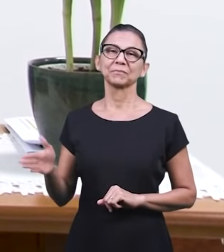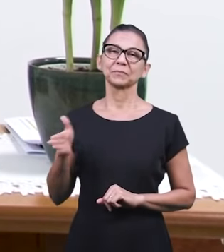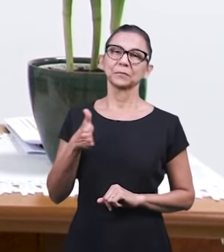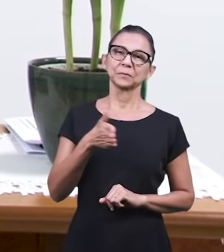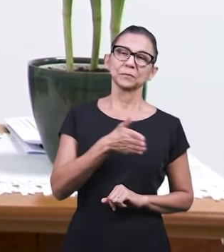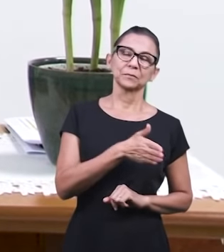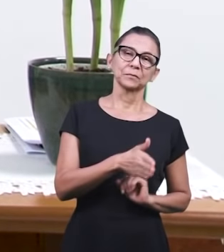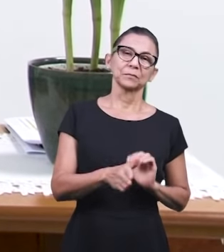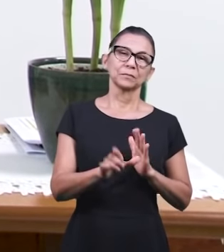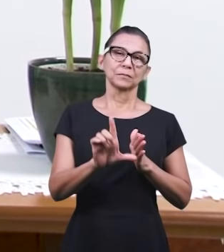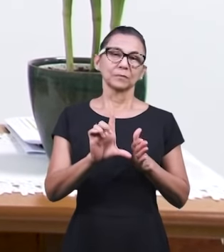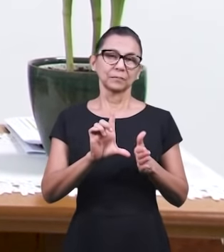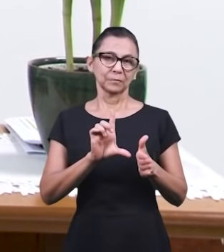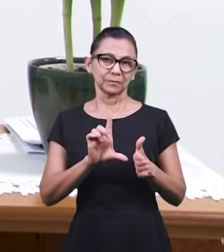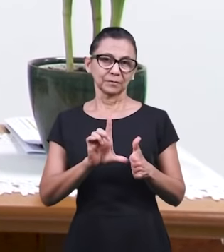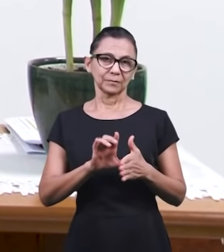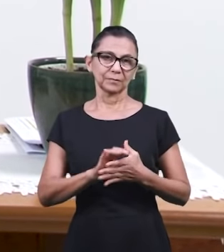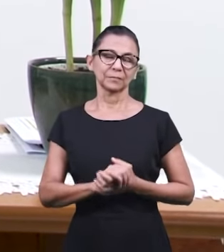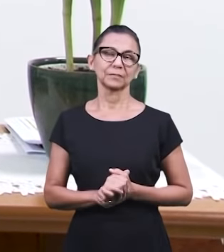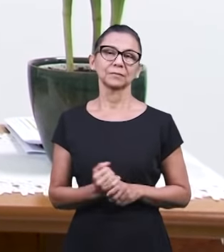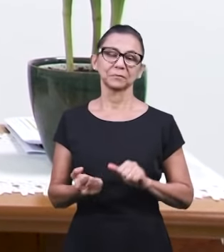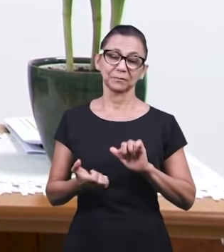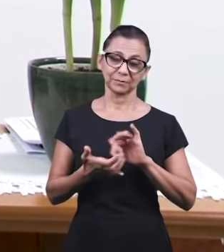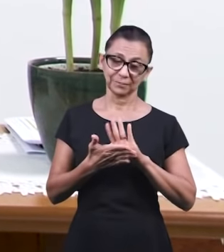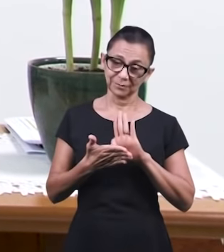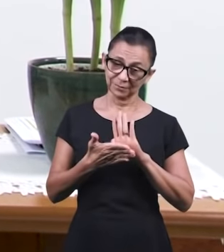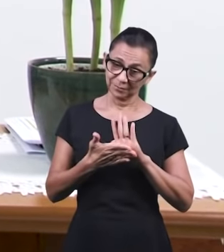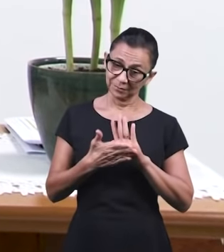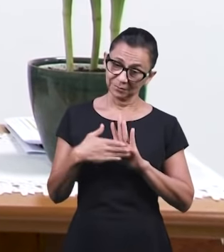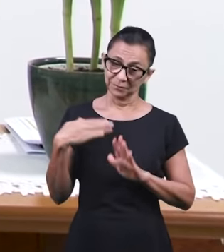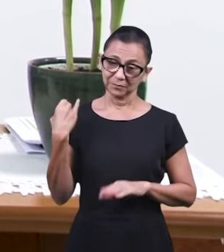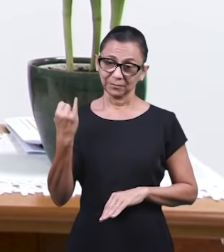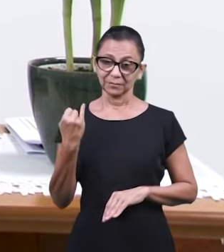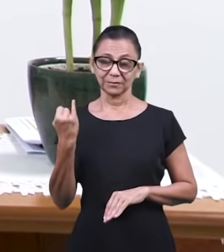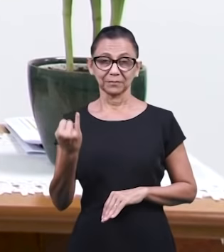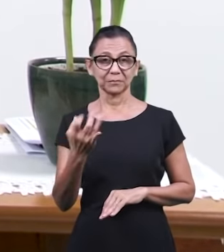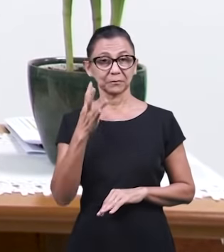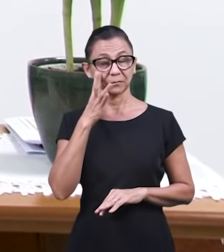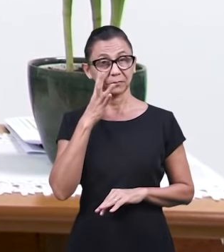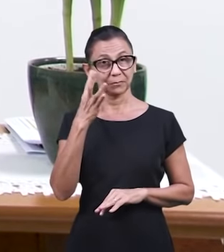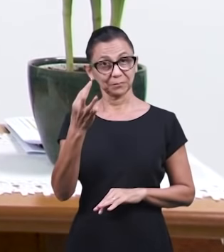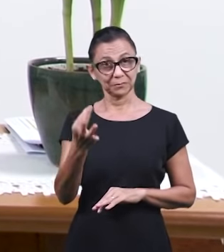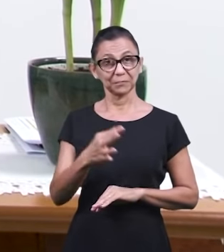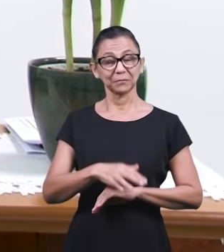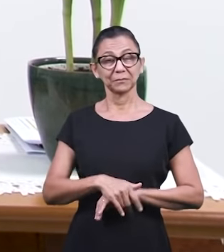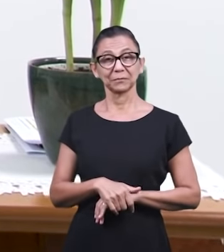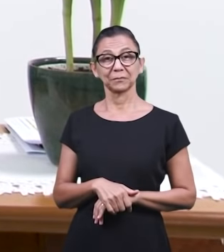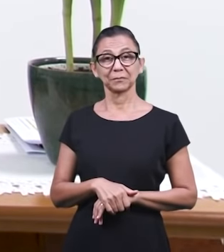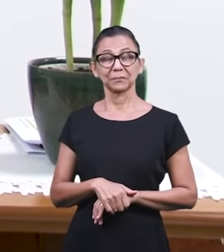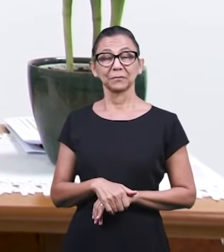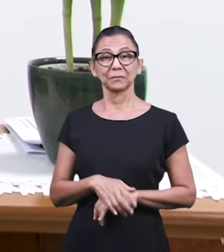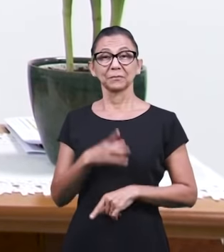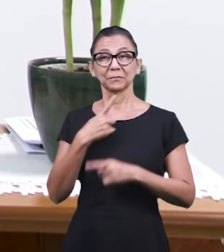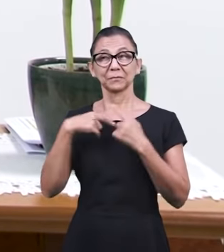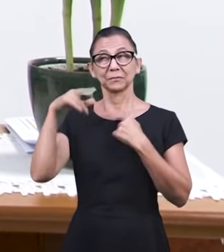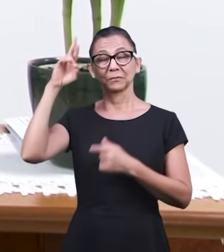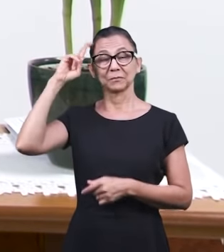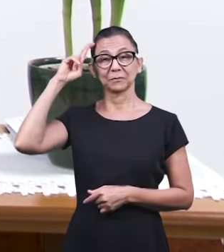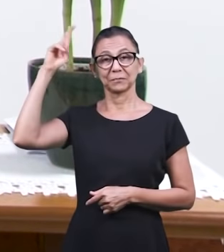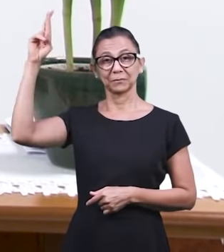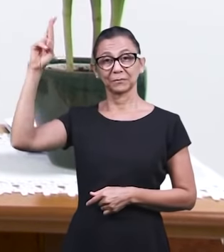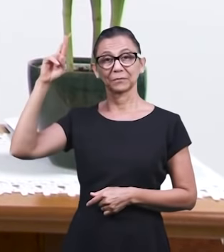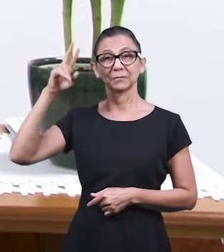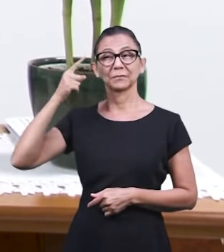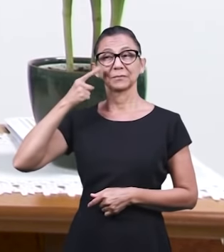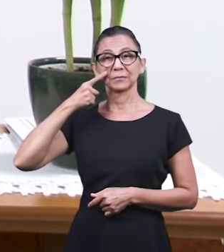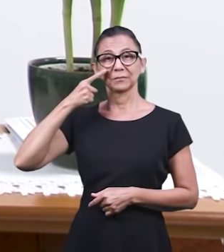bloco, mas antes de louvarmos ao Senhor com mais um hino, é muito importante estarmos atentos ao que o Senhor está fazendo nesta